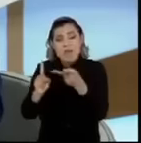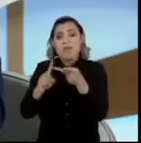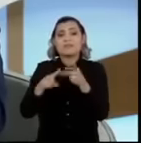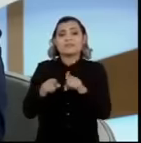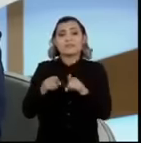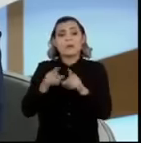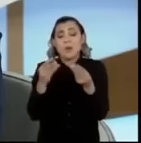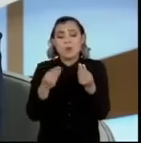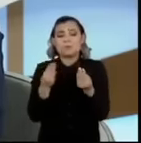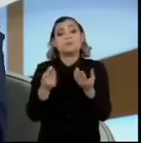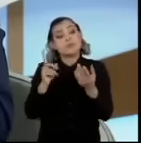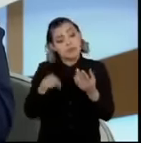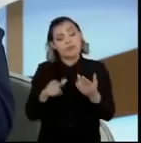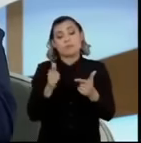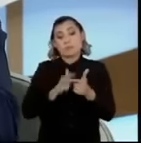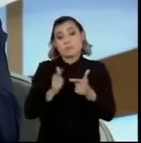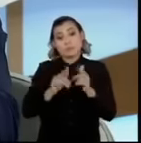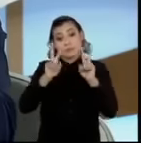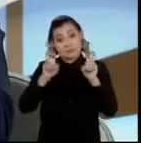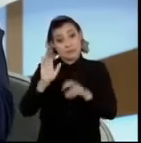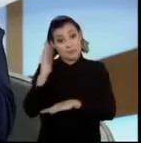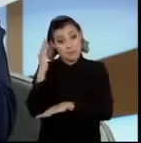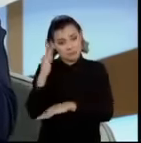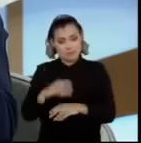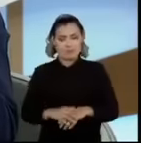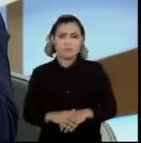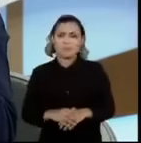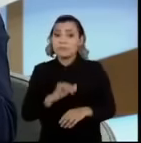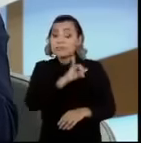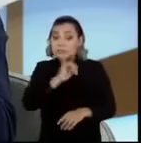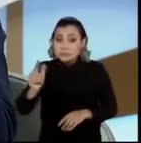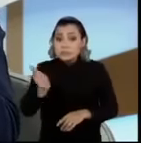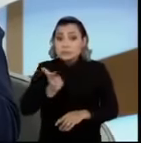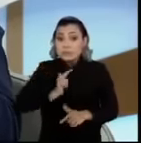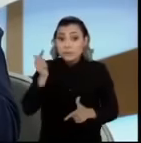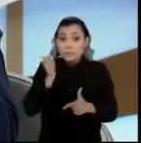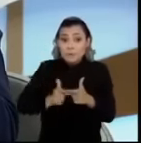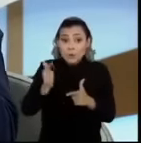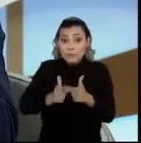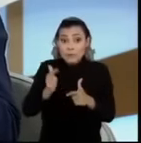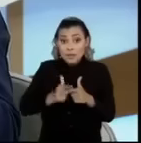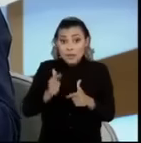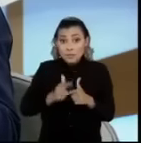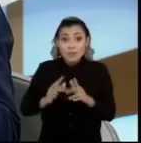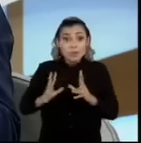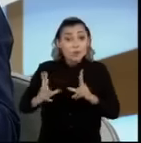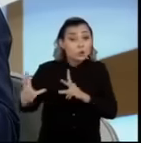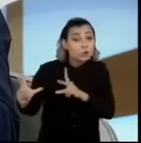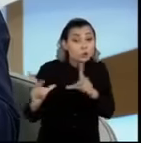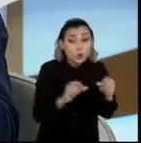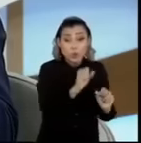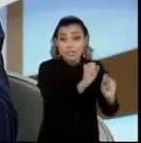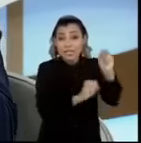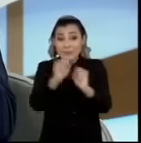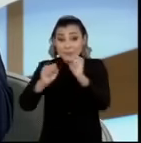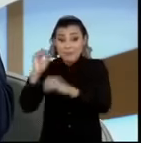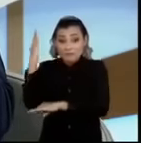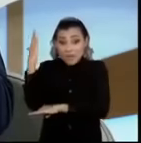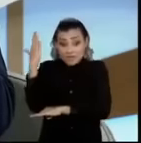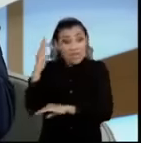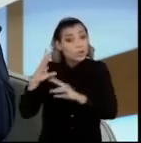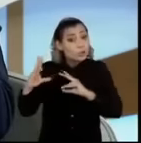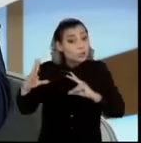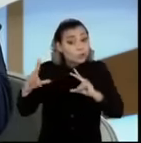essa situação da madeira. Quando você trava um sistema florestal para todas as madeireiras da cidade e deixa